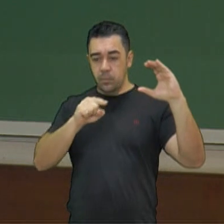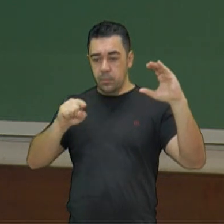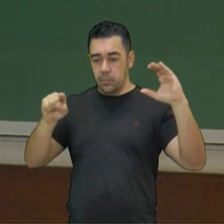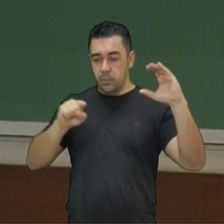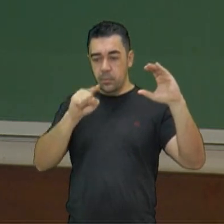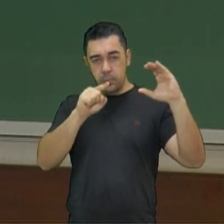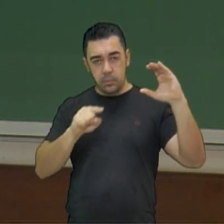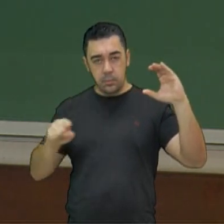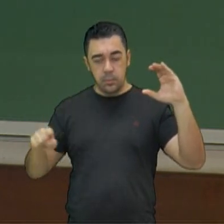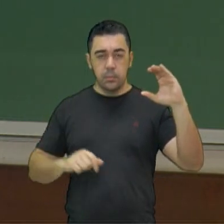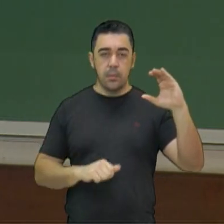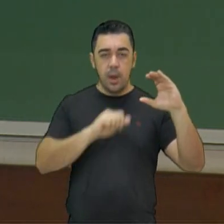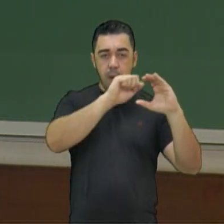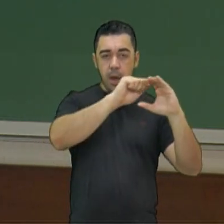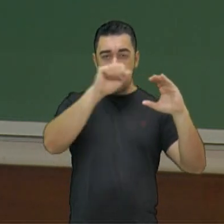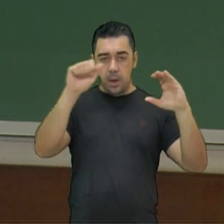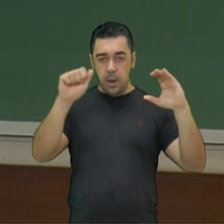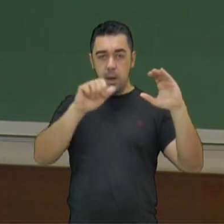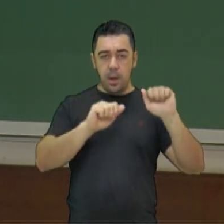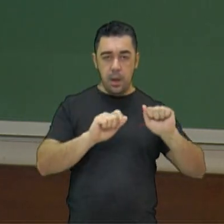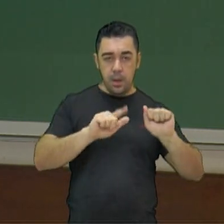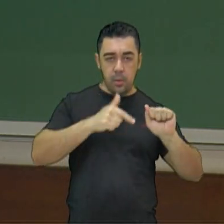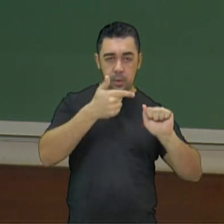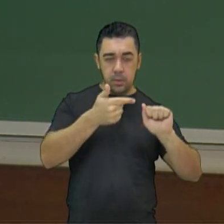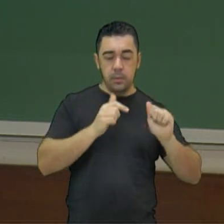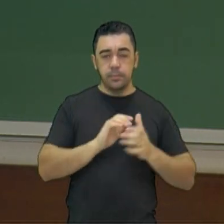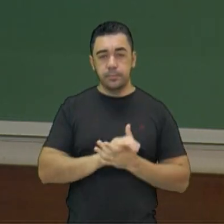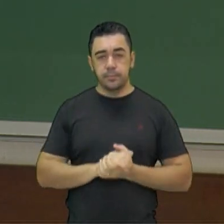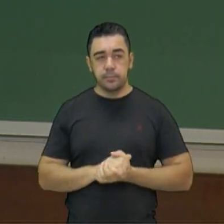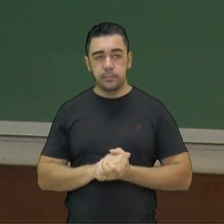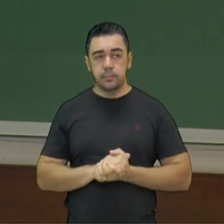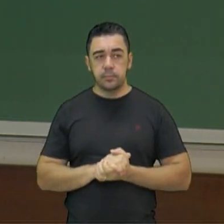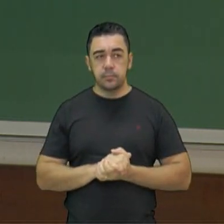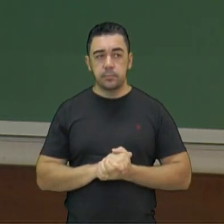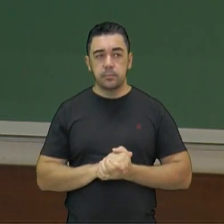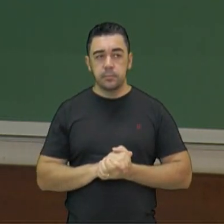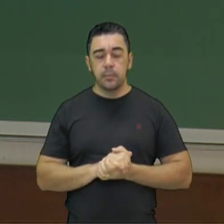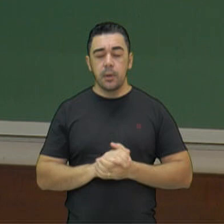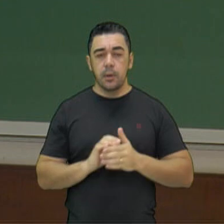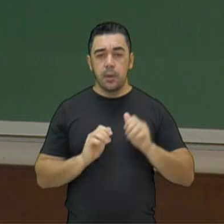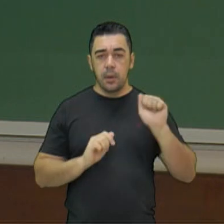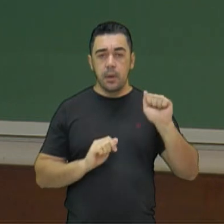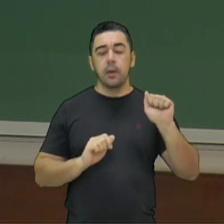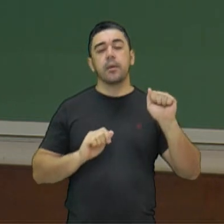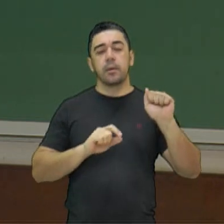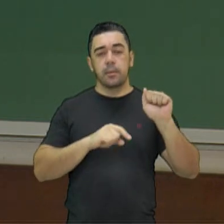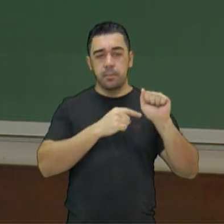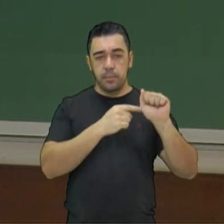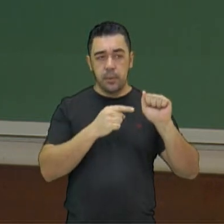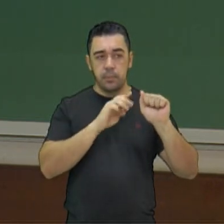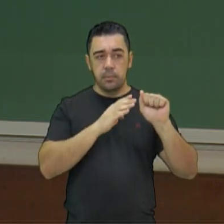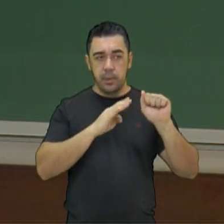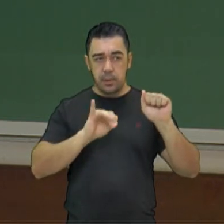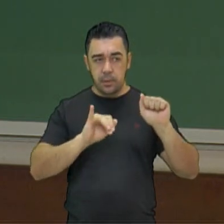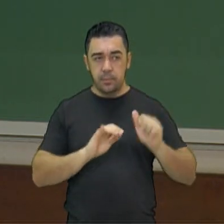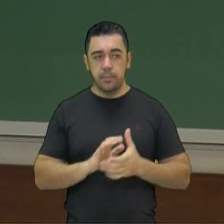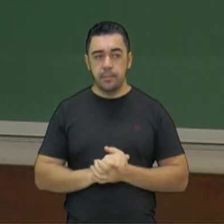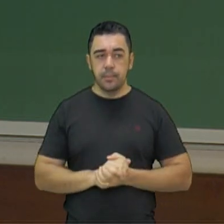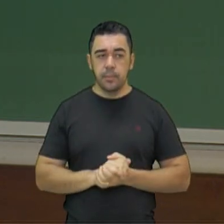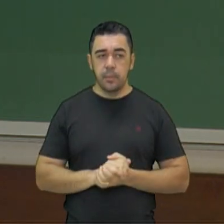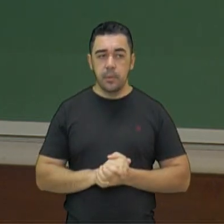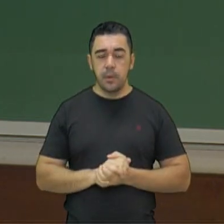vezes A ao quadrado. A vezes menos BI, menos ABI. Agora, o BI